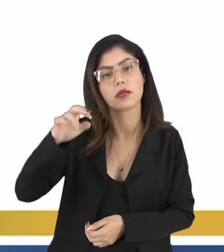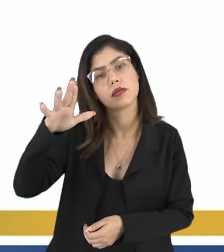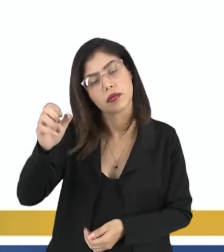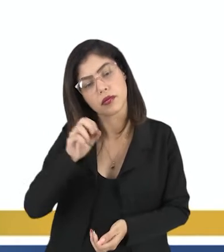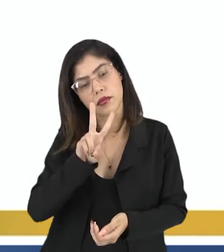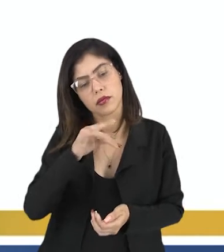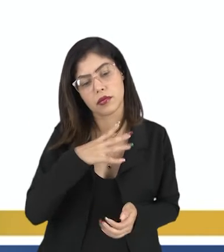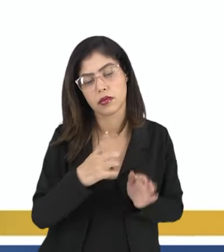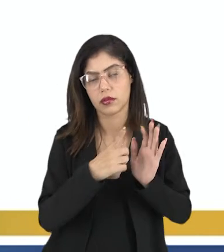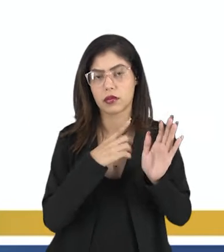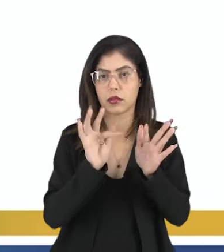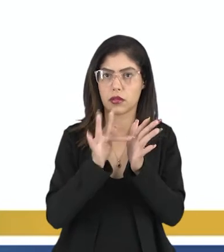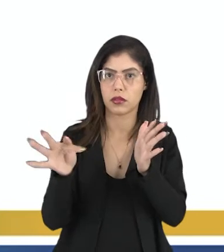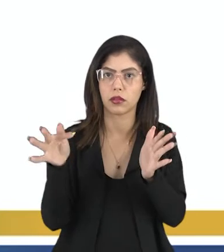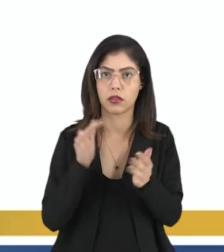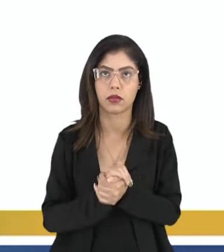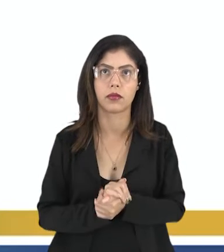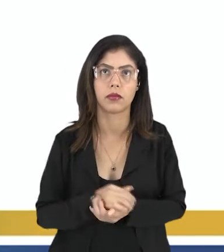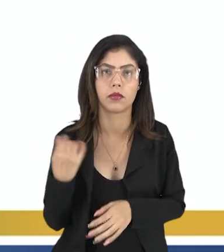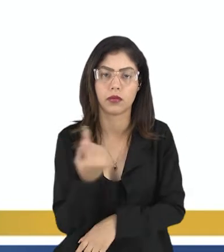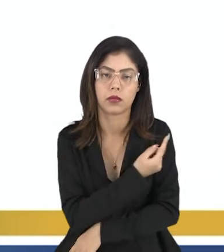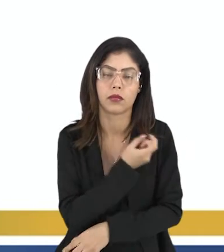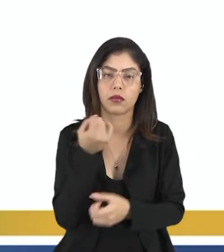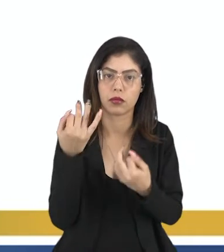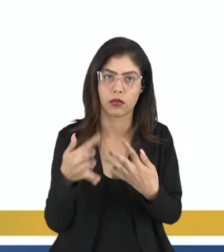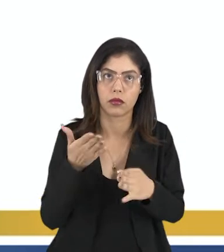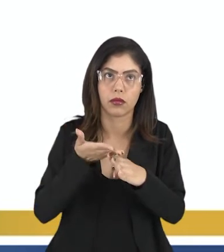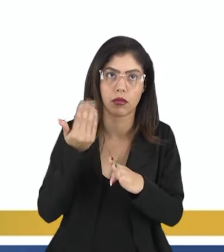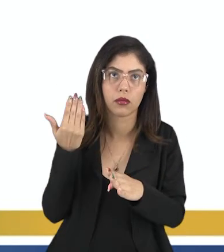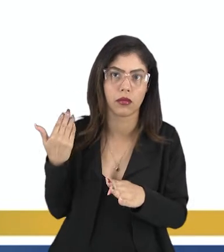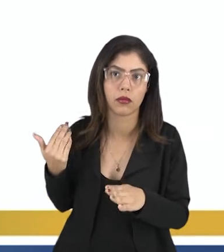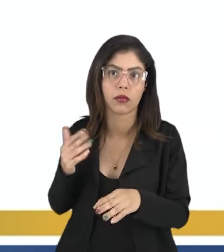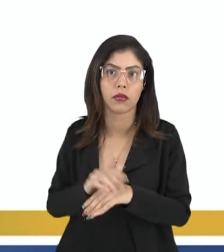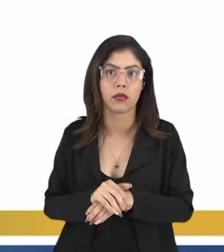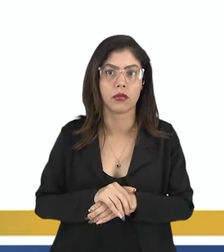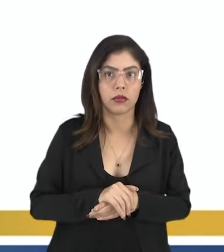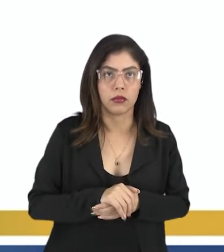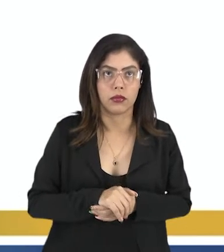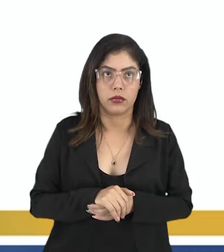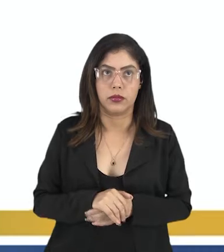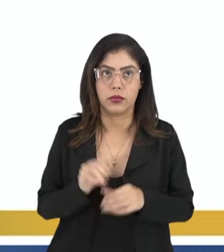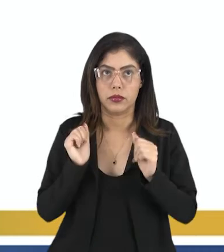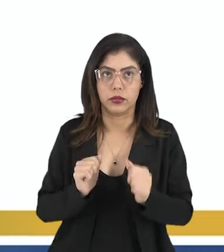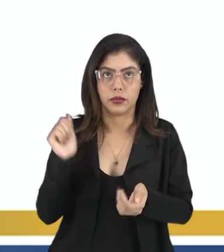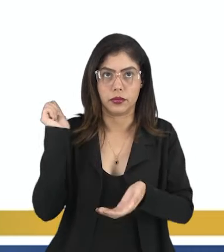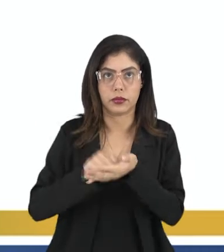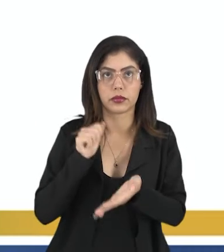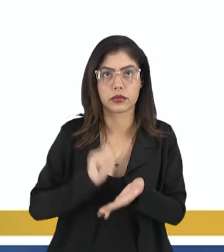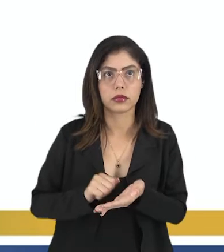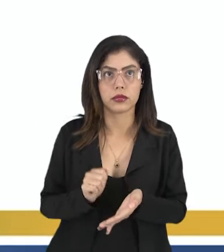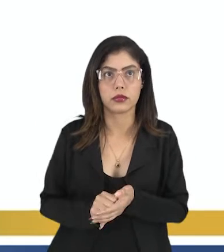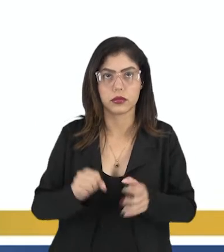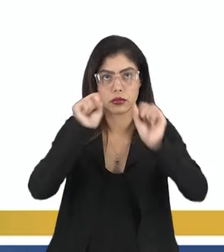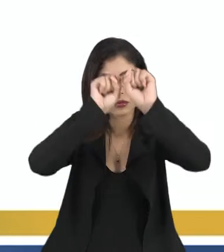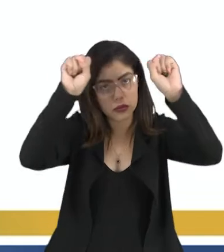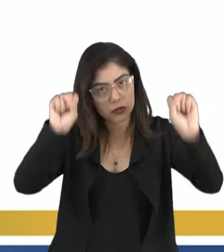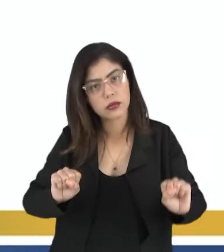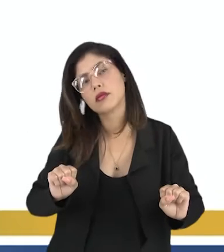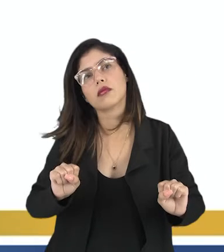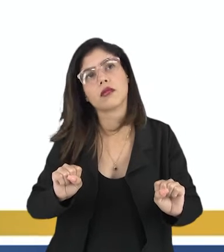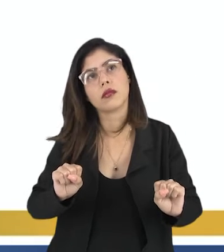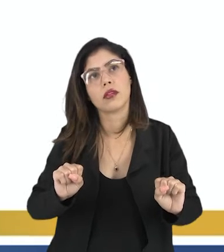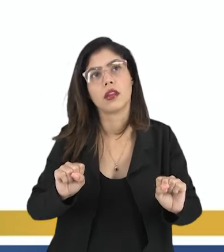é dado na fórmula que nós explanamos ainda há pouco. E ainda nós podemos escrever que no início de um